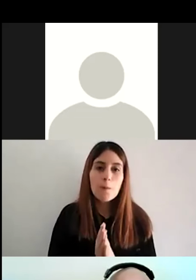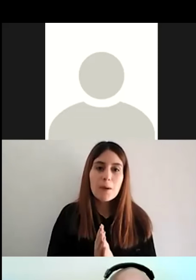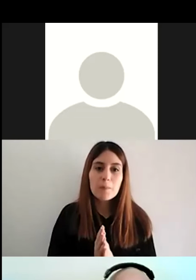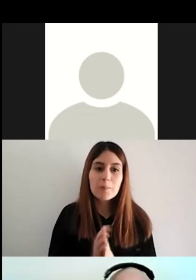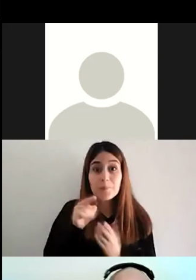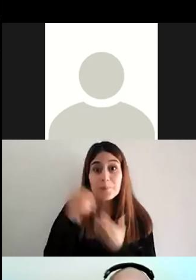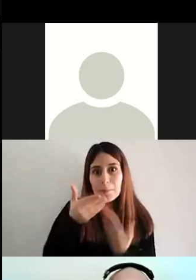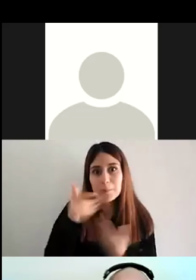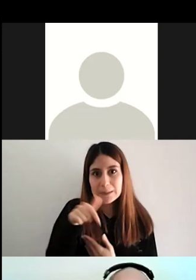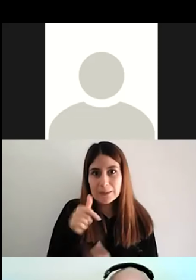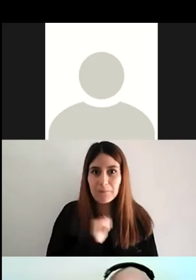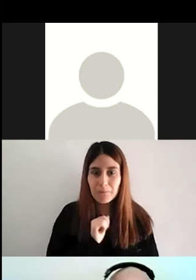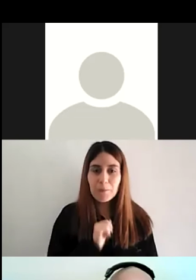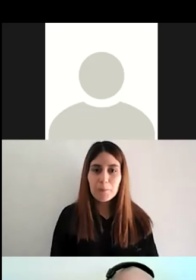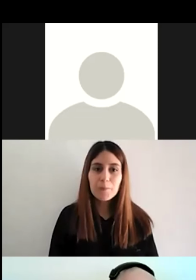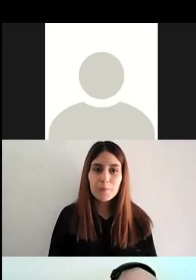esta apresentação.